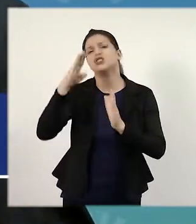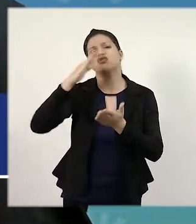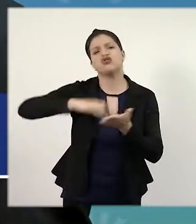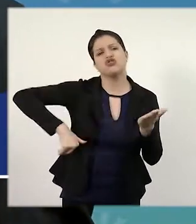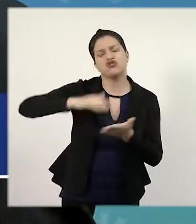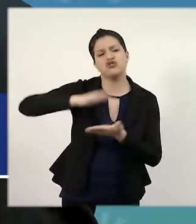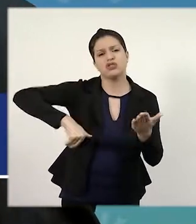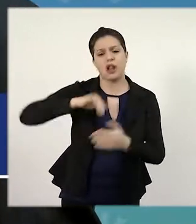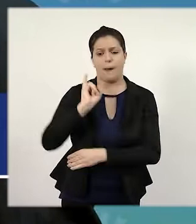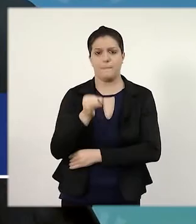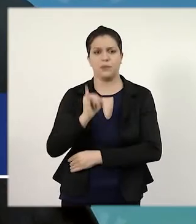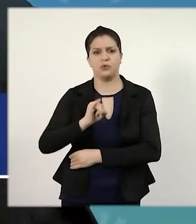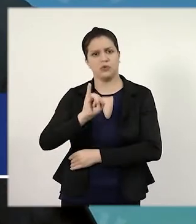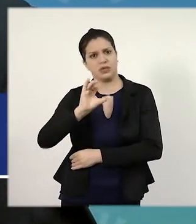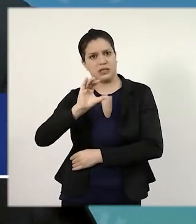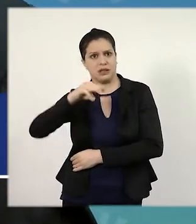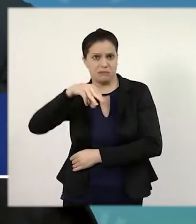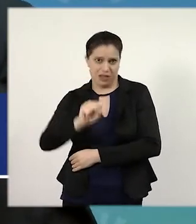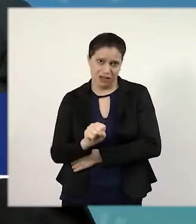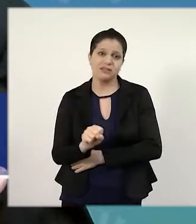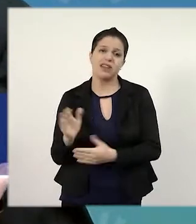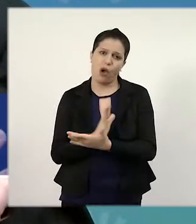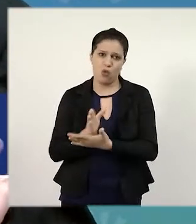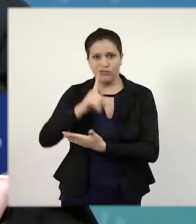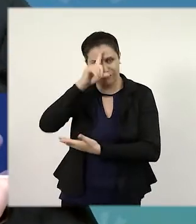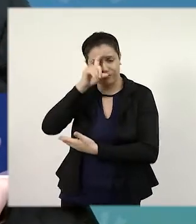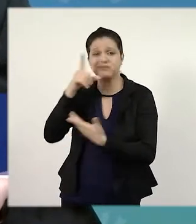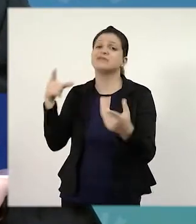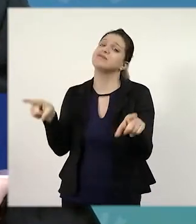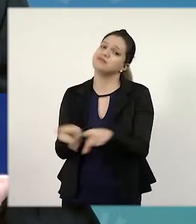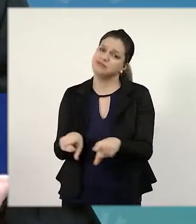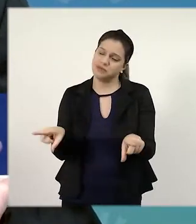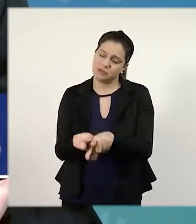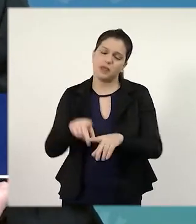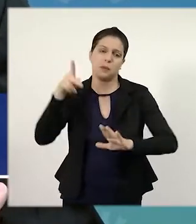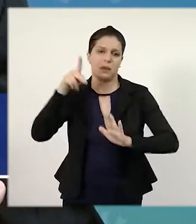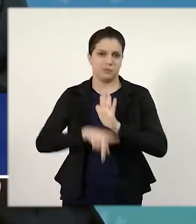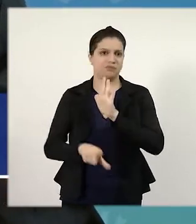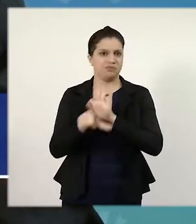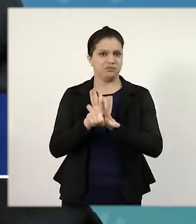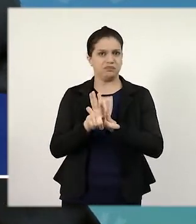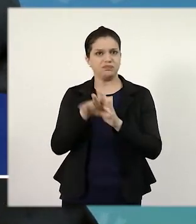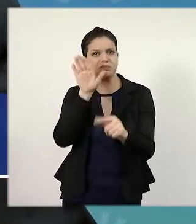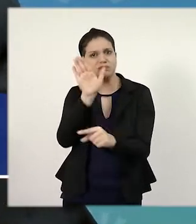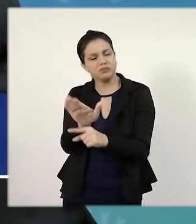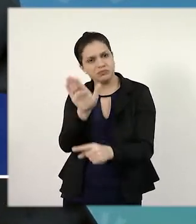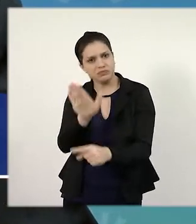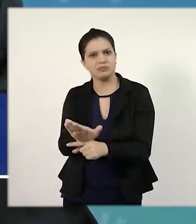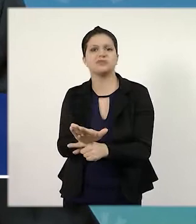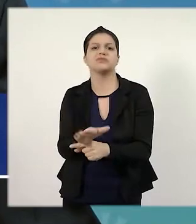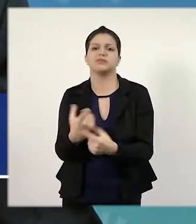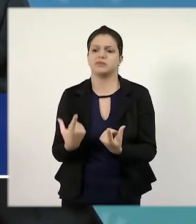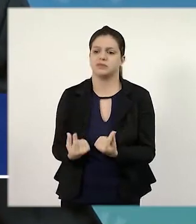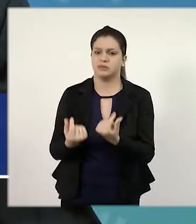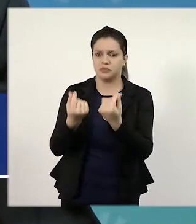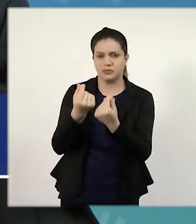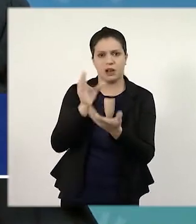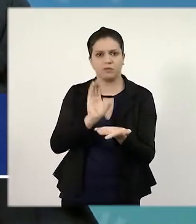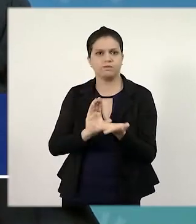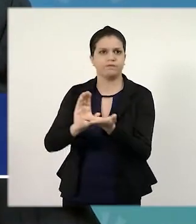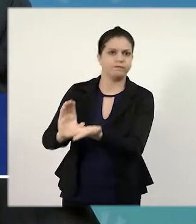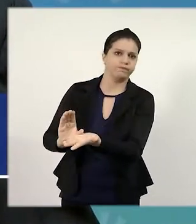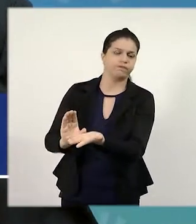isenção de ICMS para essas instituições. Então, esse projeto também, com o fundo, vem